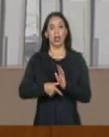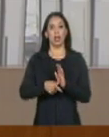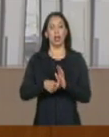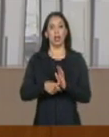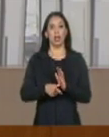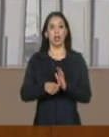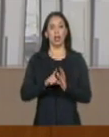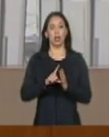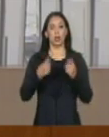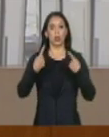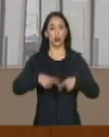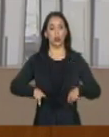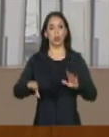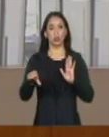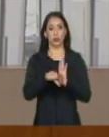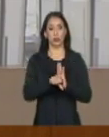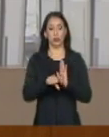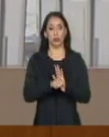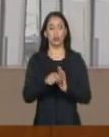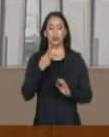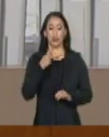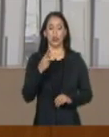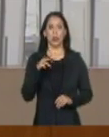ano, sugerindo ele acabar com a pronúncia.